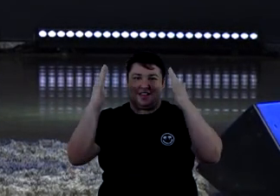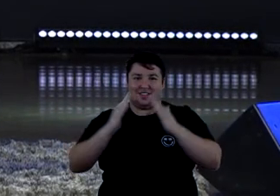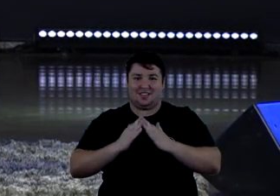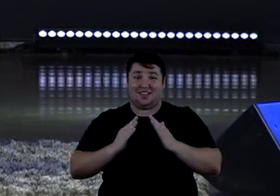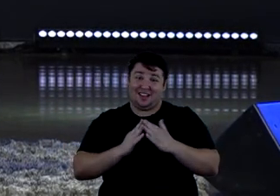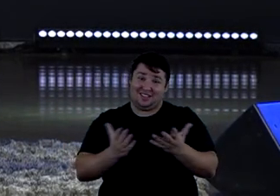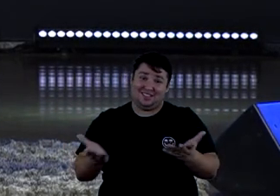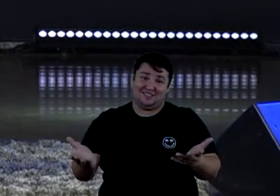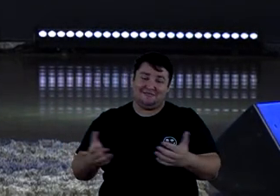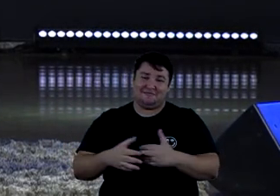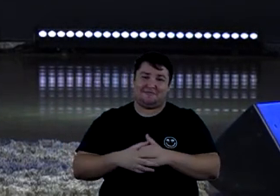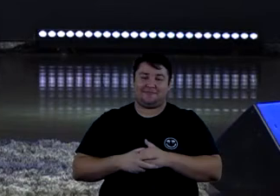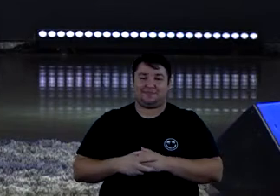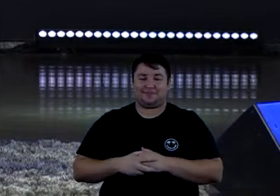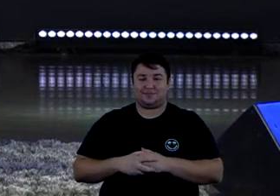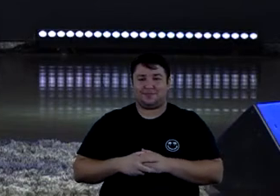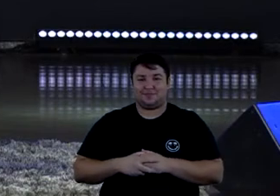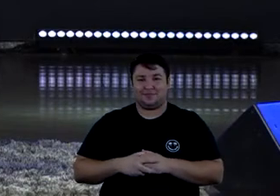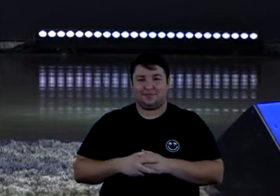Né?